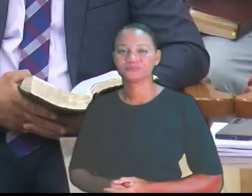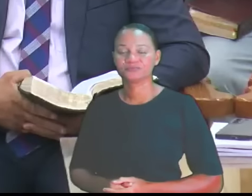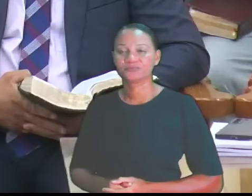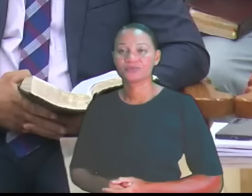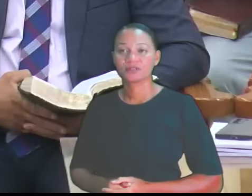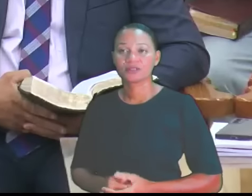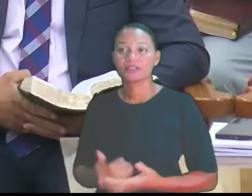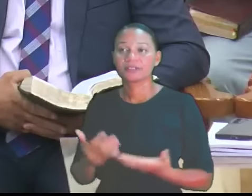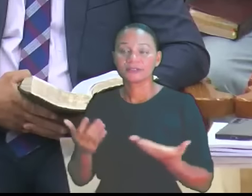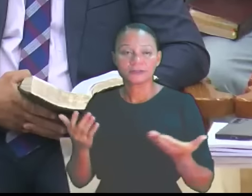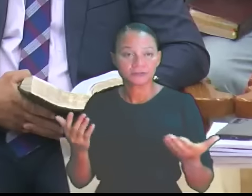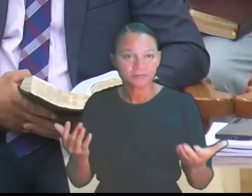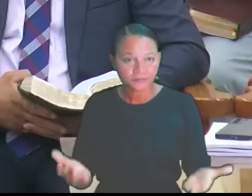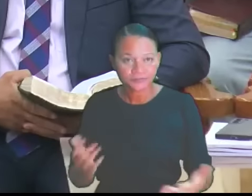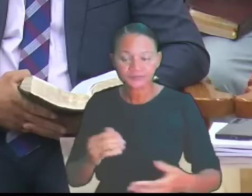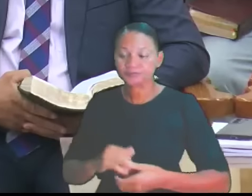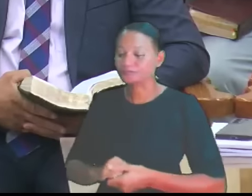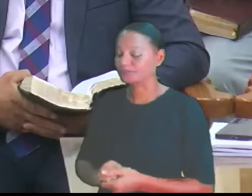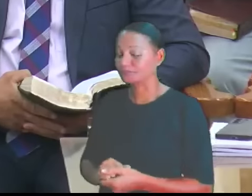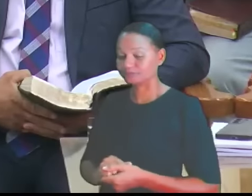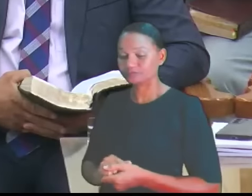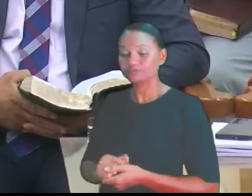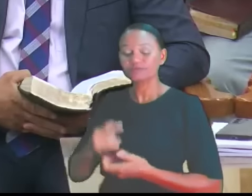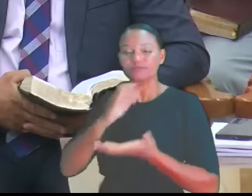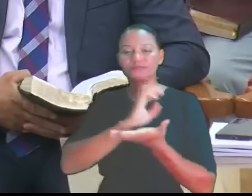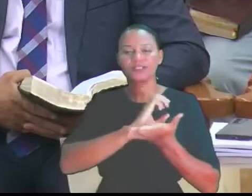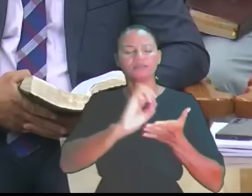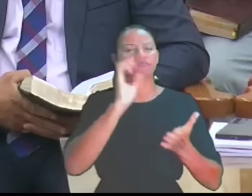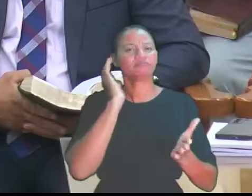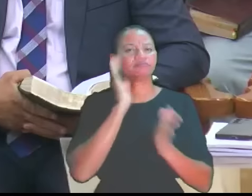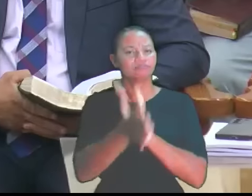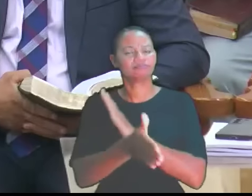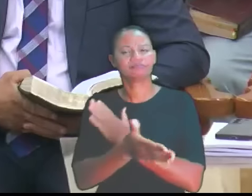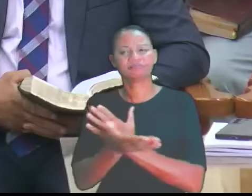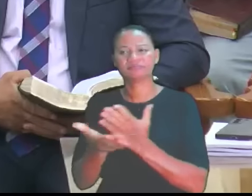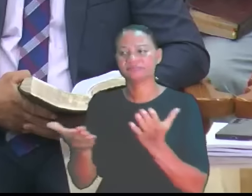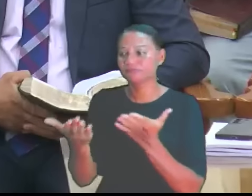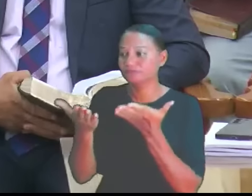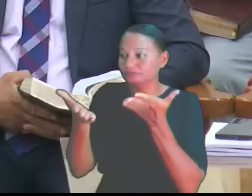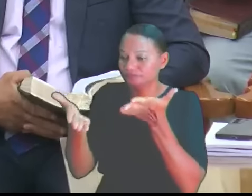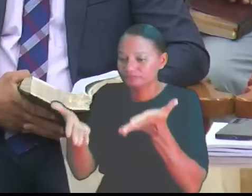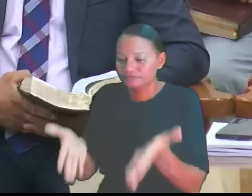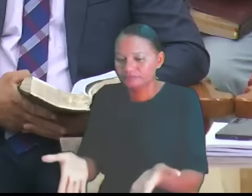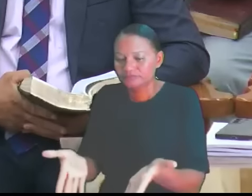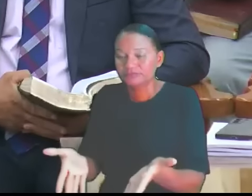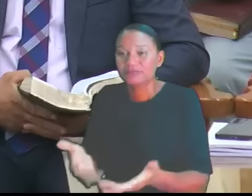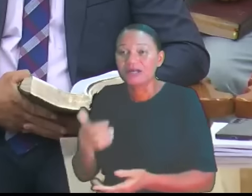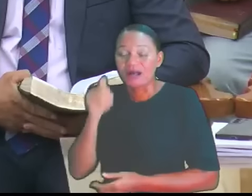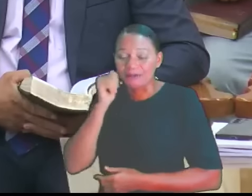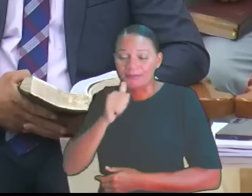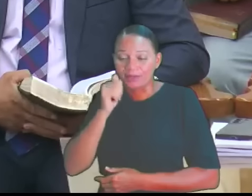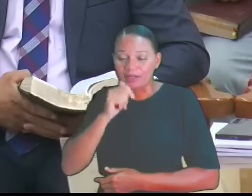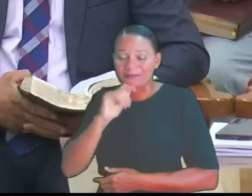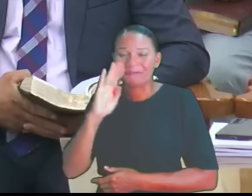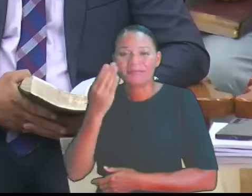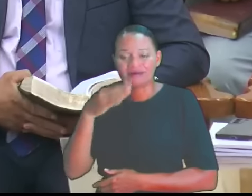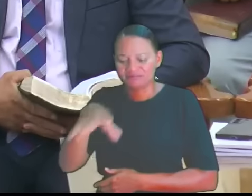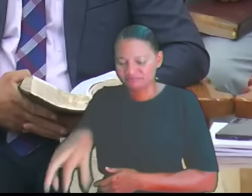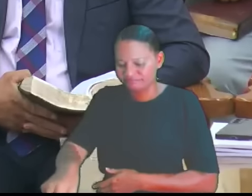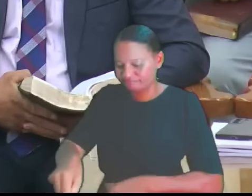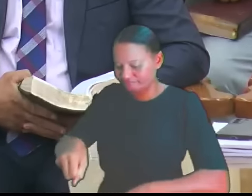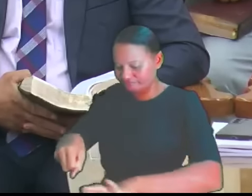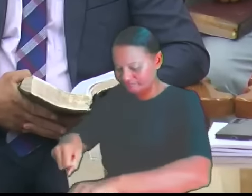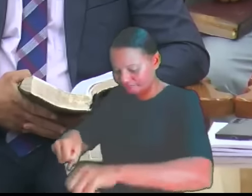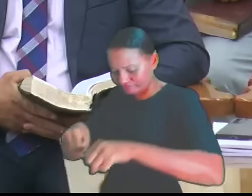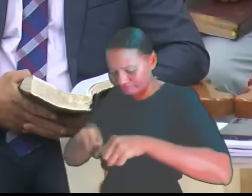Elias partiu. Quando Elias chega, ela estava apanhando lenha.